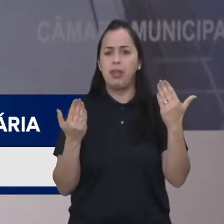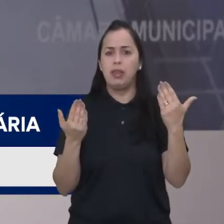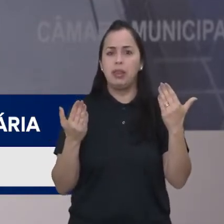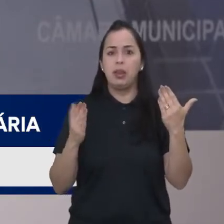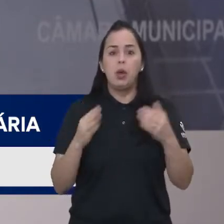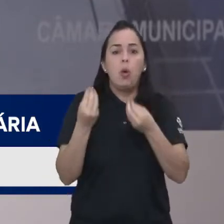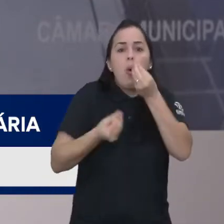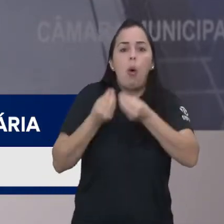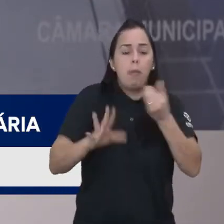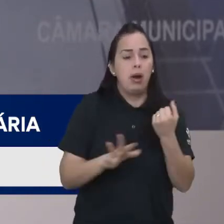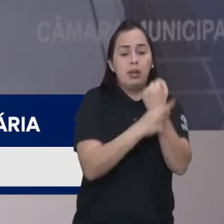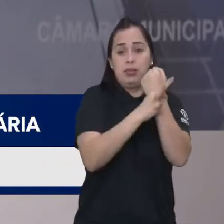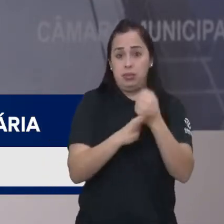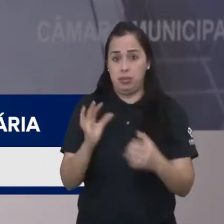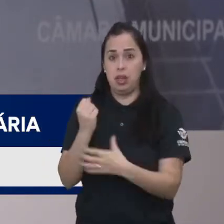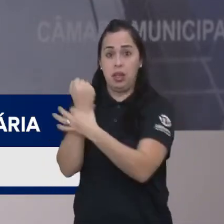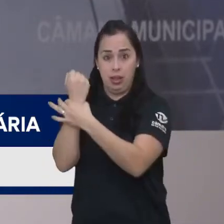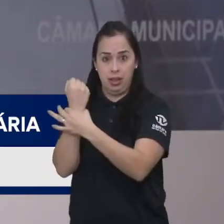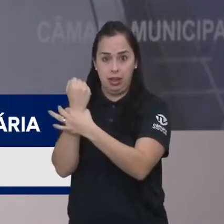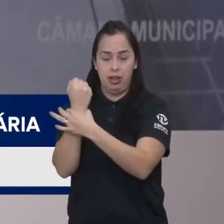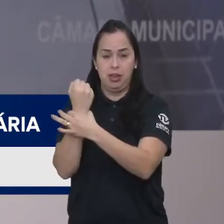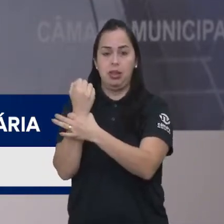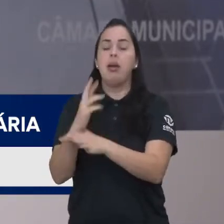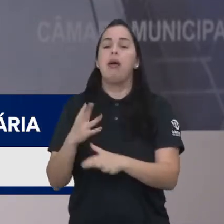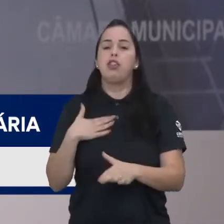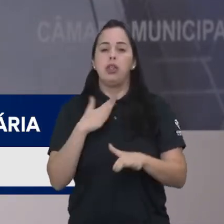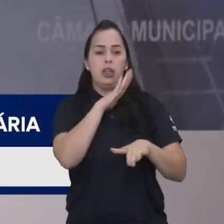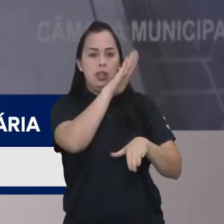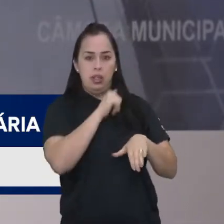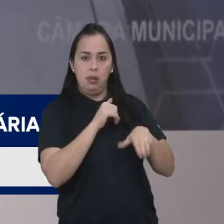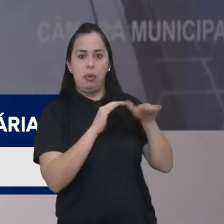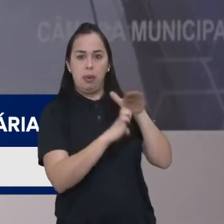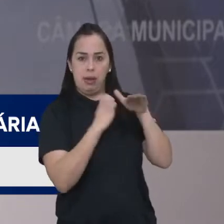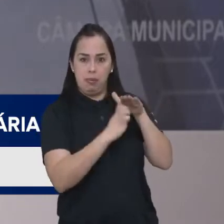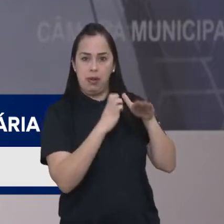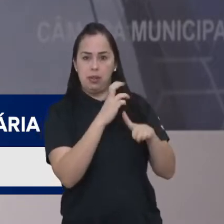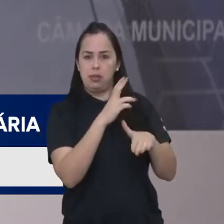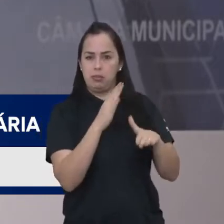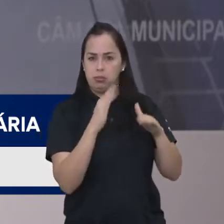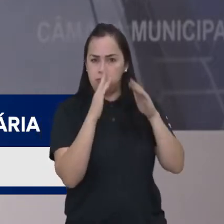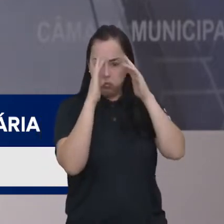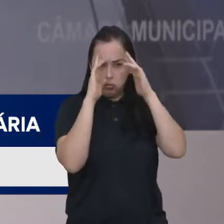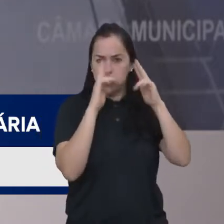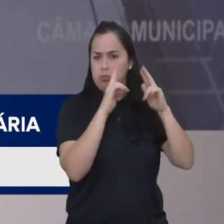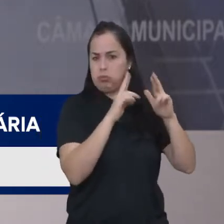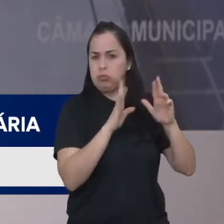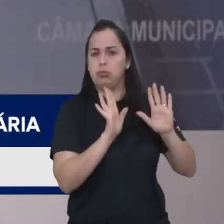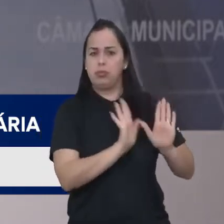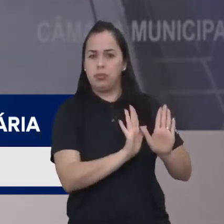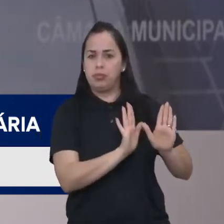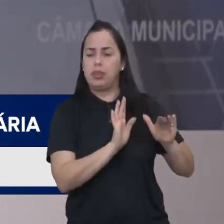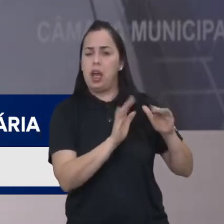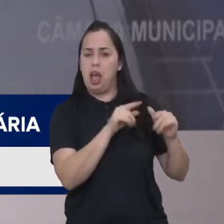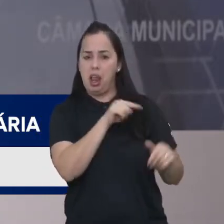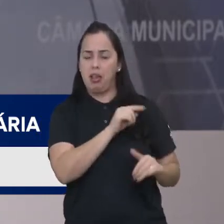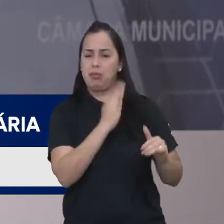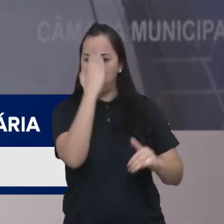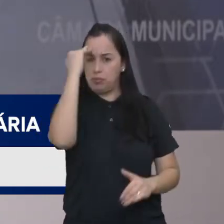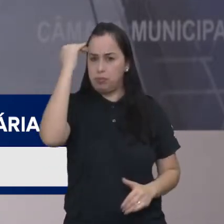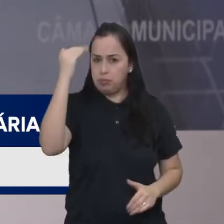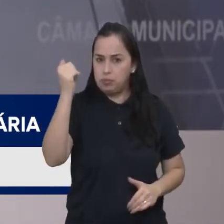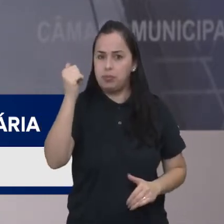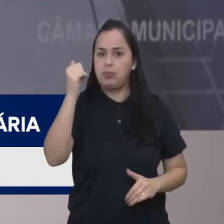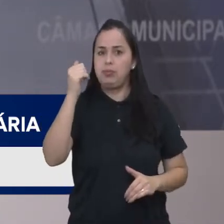de segurança para uma empresa bastante respeitada na cidade, que é a Solofund, que é uma empresa que faz levantamento para grandes